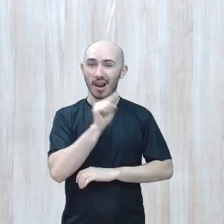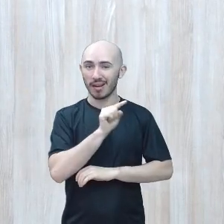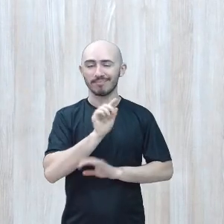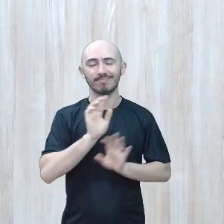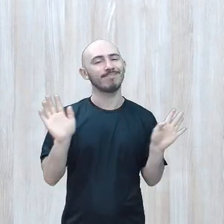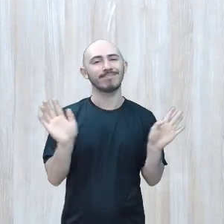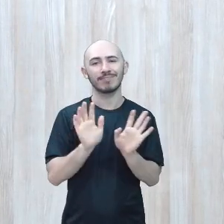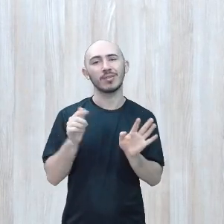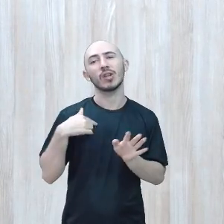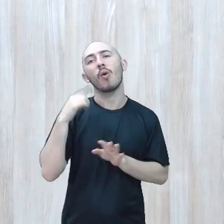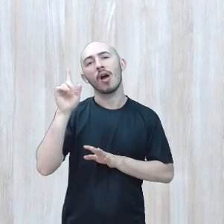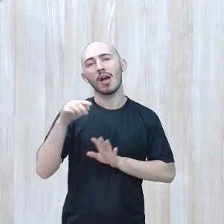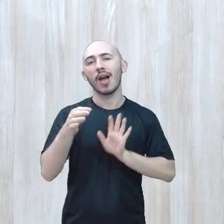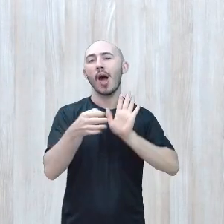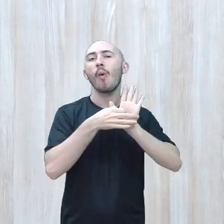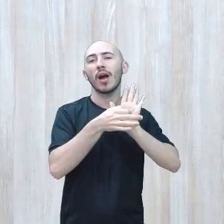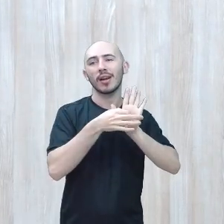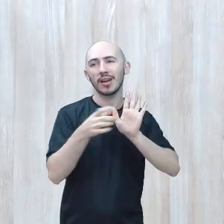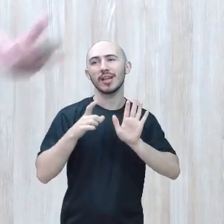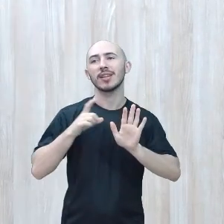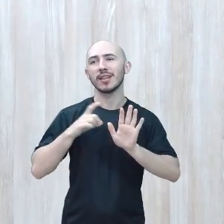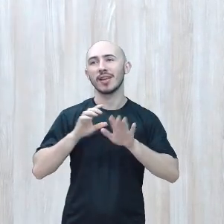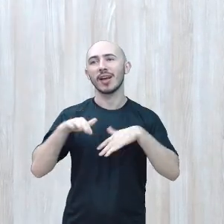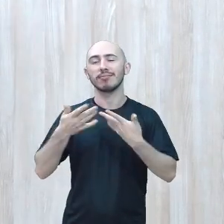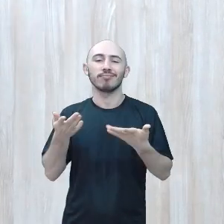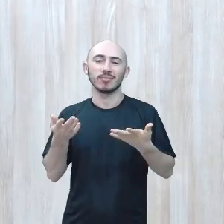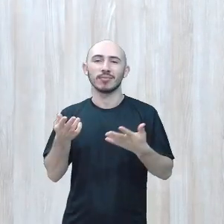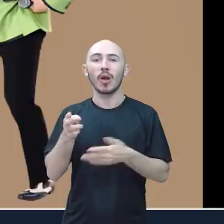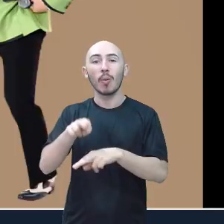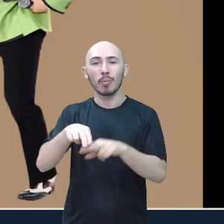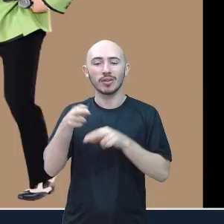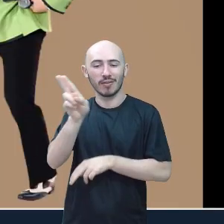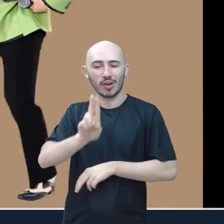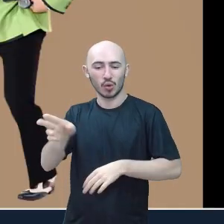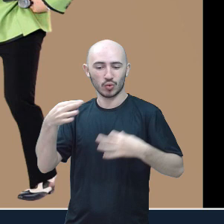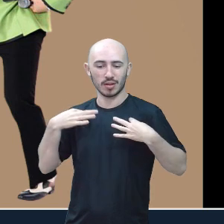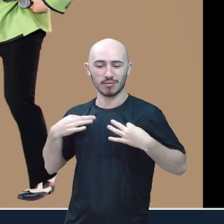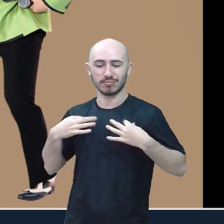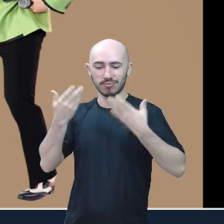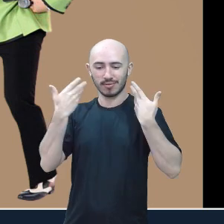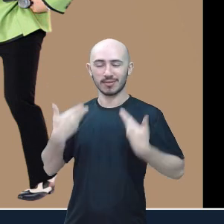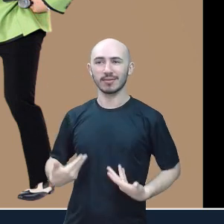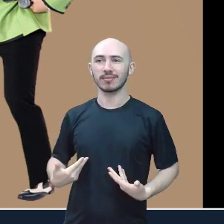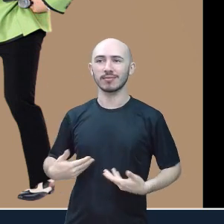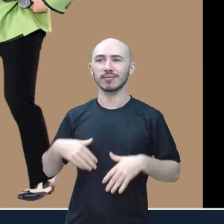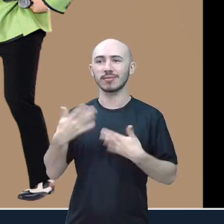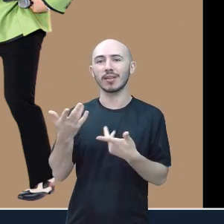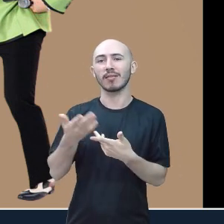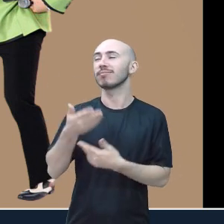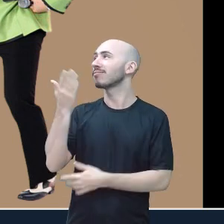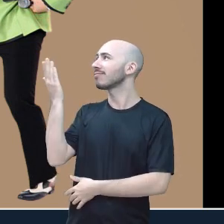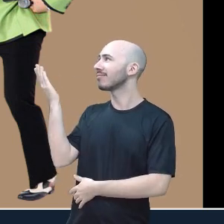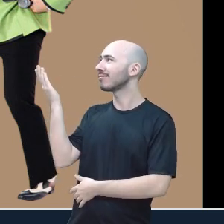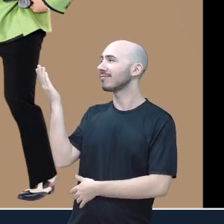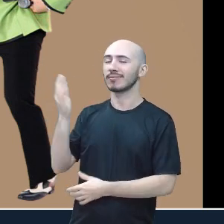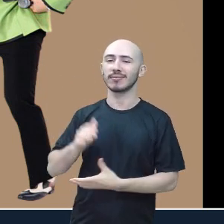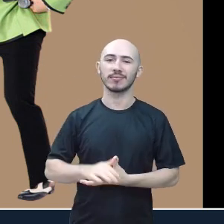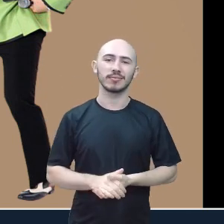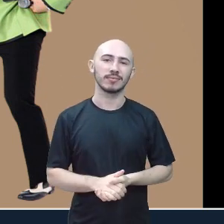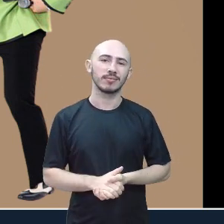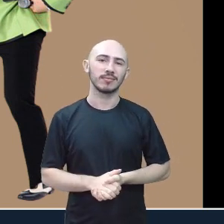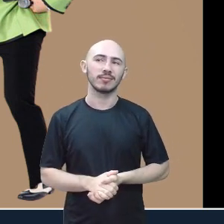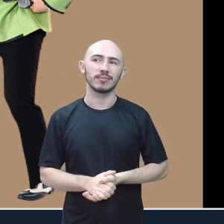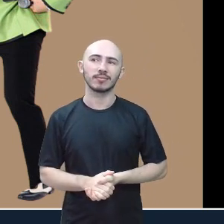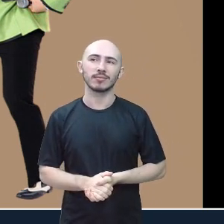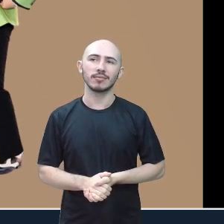essa crítica aí, por isso que ele usa essas roupas toda nesse formato aí, como a gente está vendo, né?